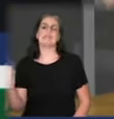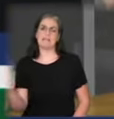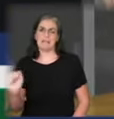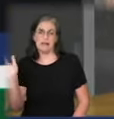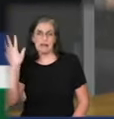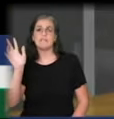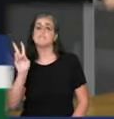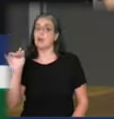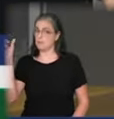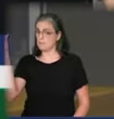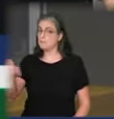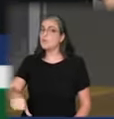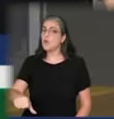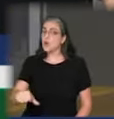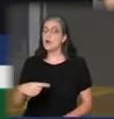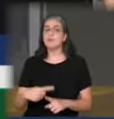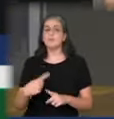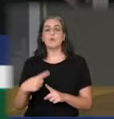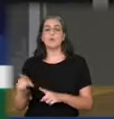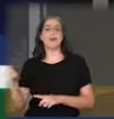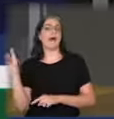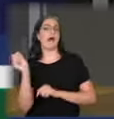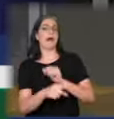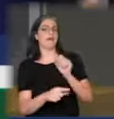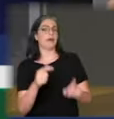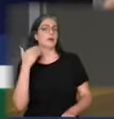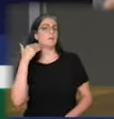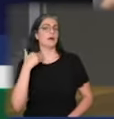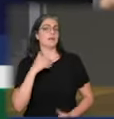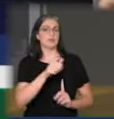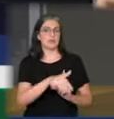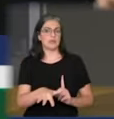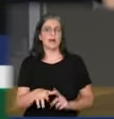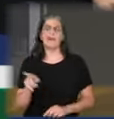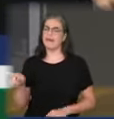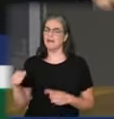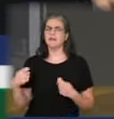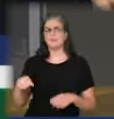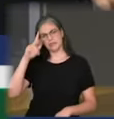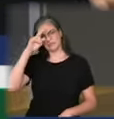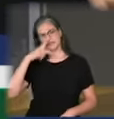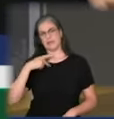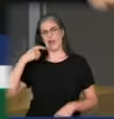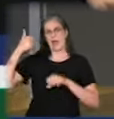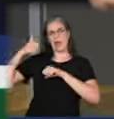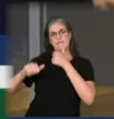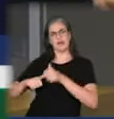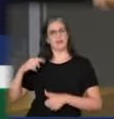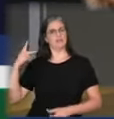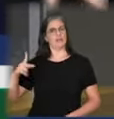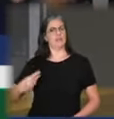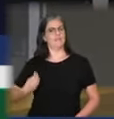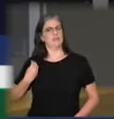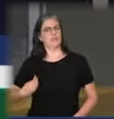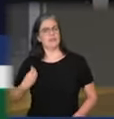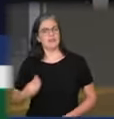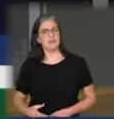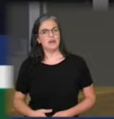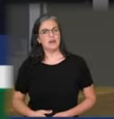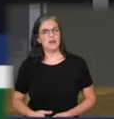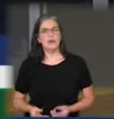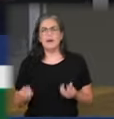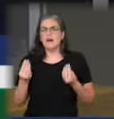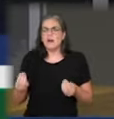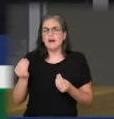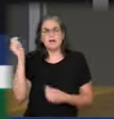essa insegurança que ele vem promovendo, ele tem que se olhar no espelho. Porque se está acontecendo isso com o Brasil, se deve a